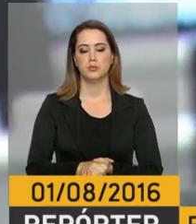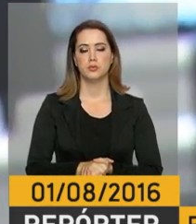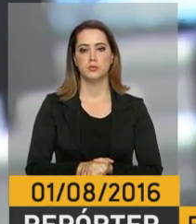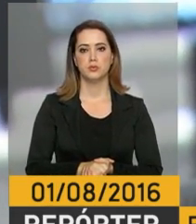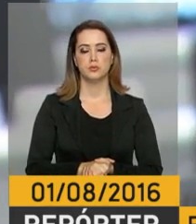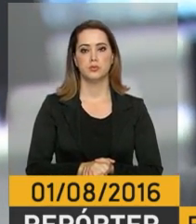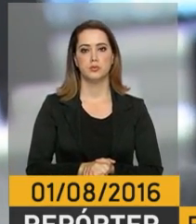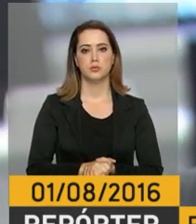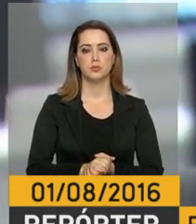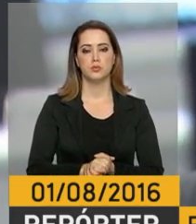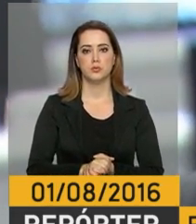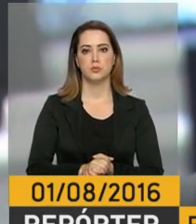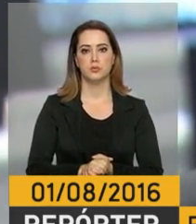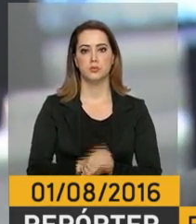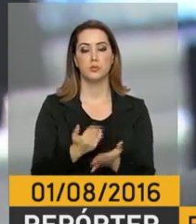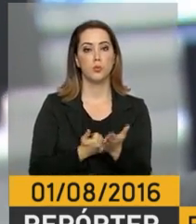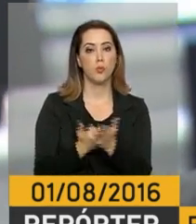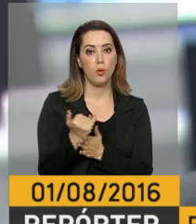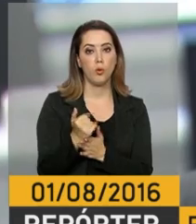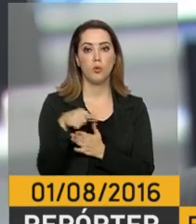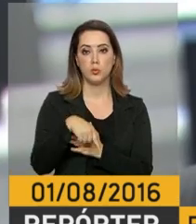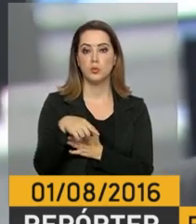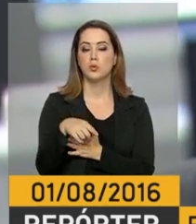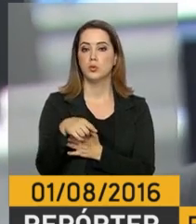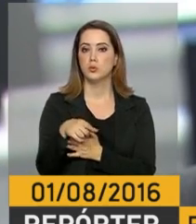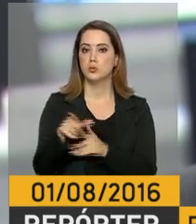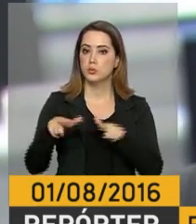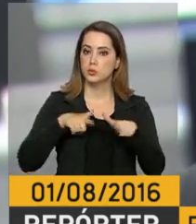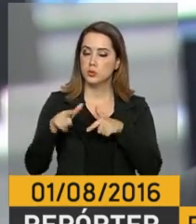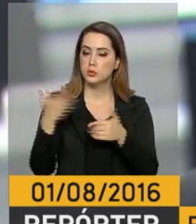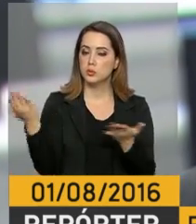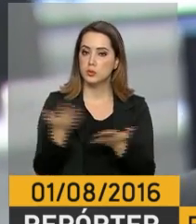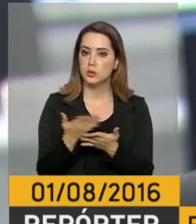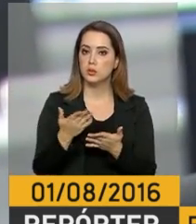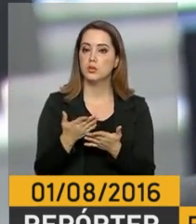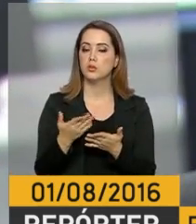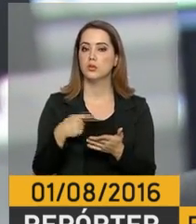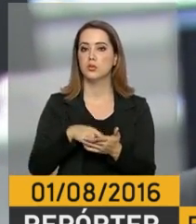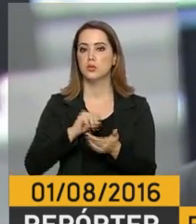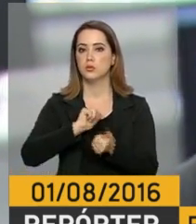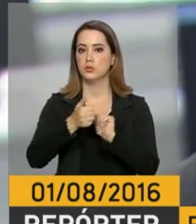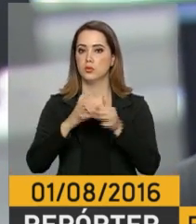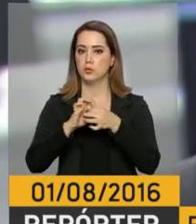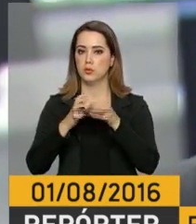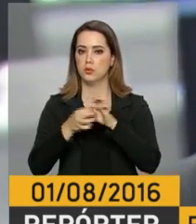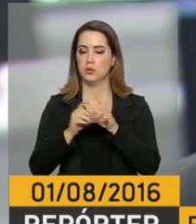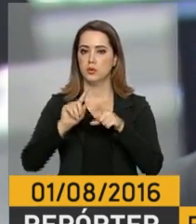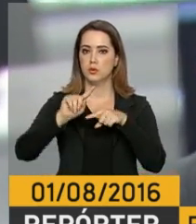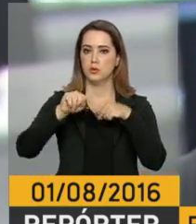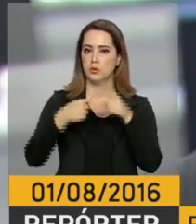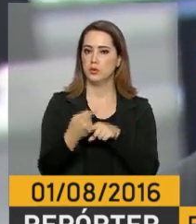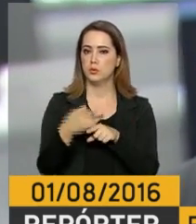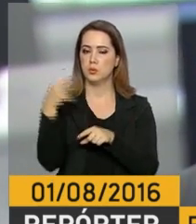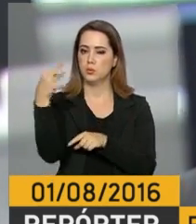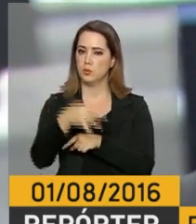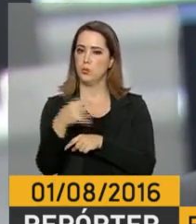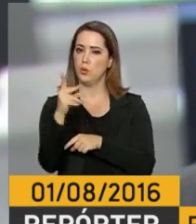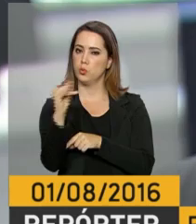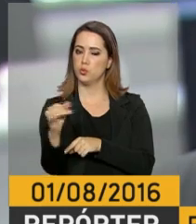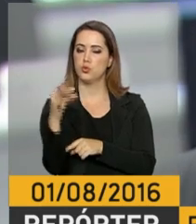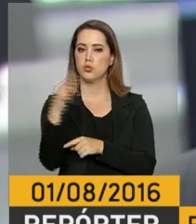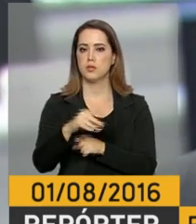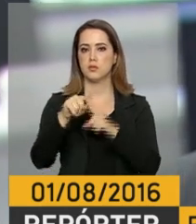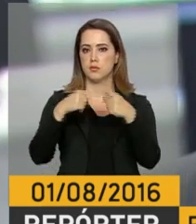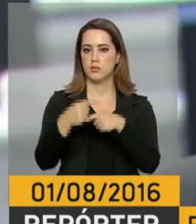quando? Começou a ser utilizado agora, para as Olimpíadas, a data exata, depois o pessoal passa para vocês. Tá, e outra dúvida,